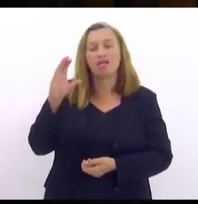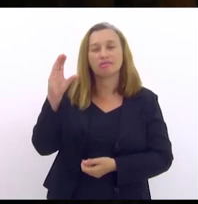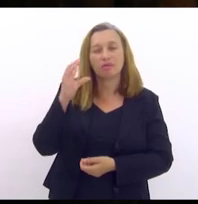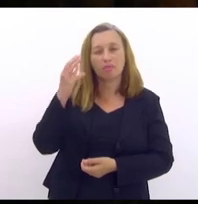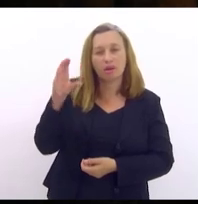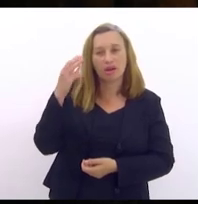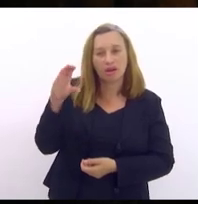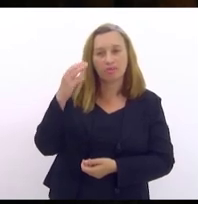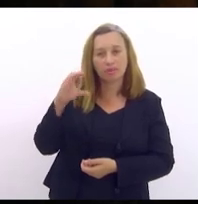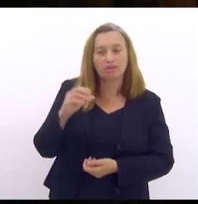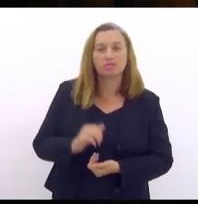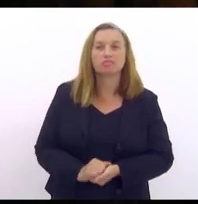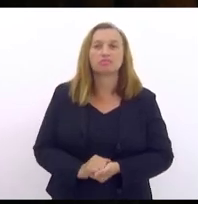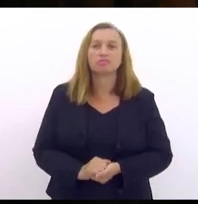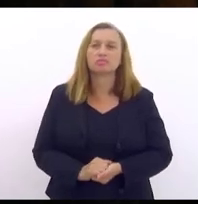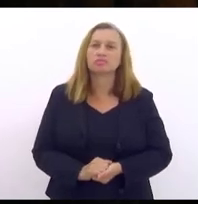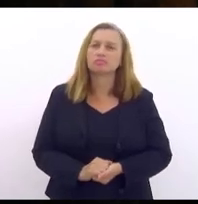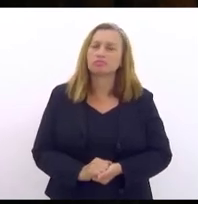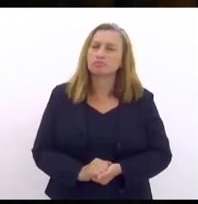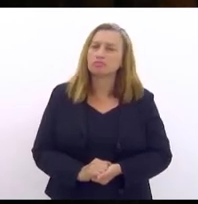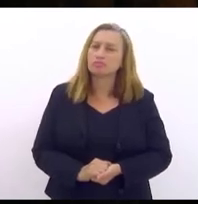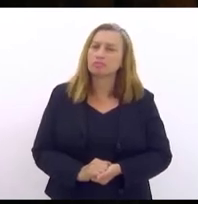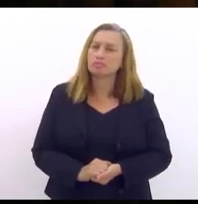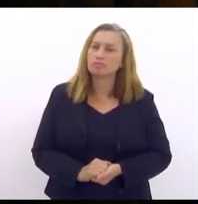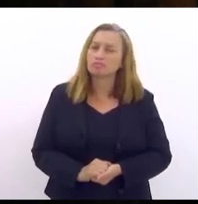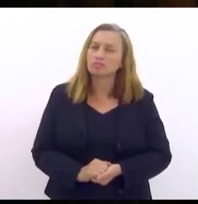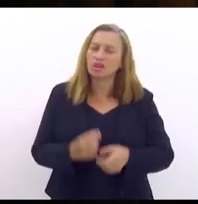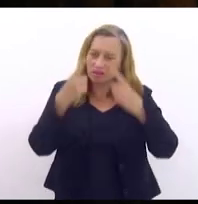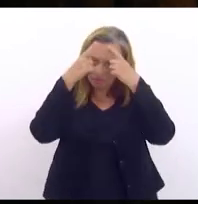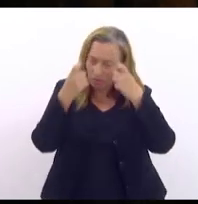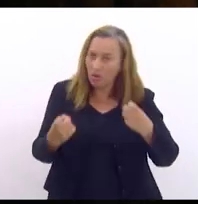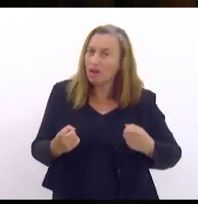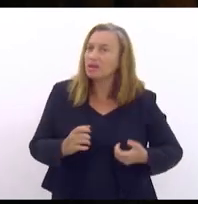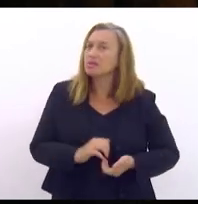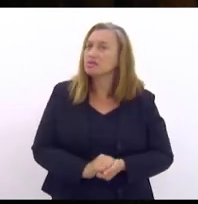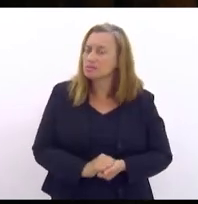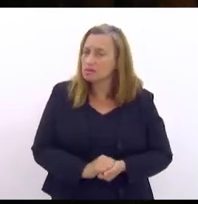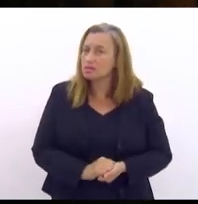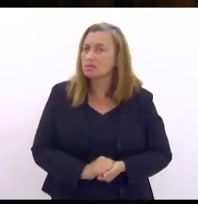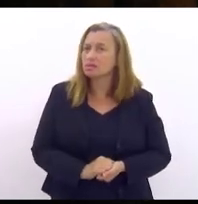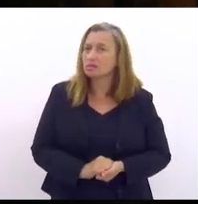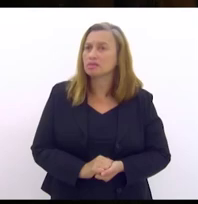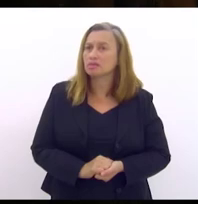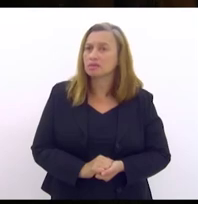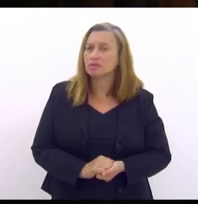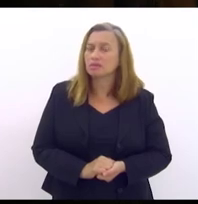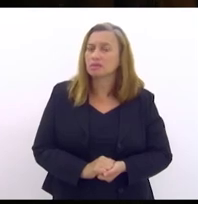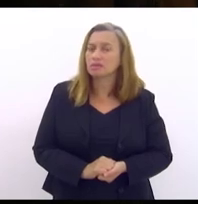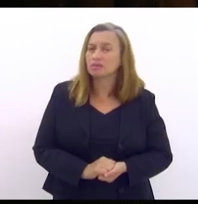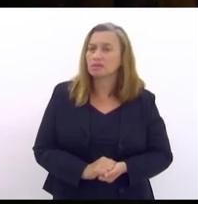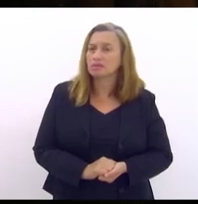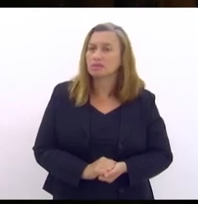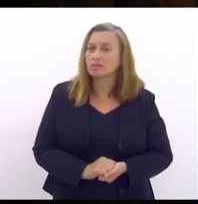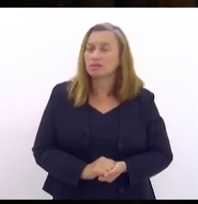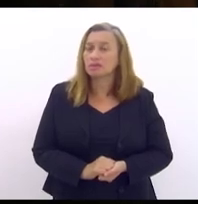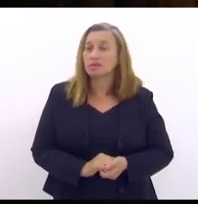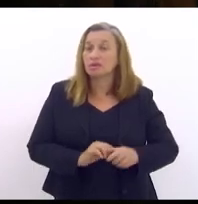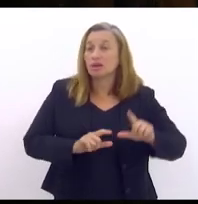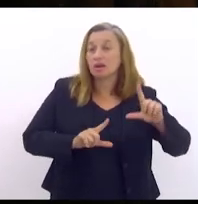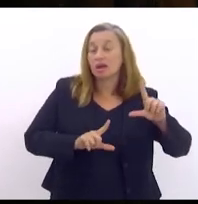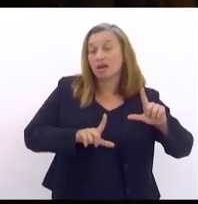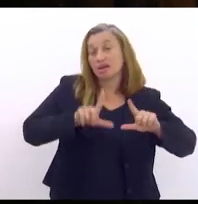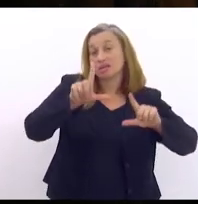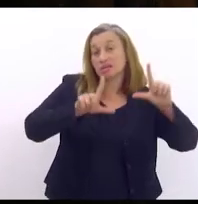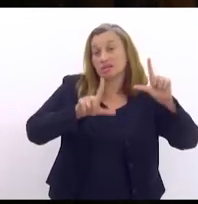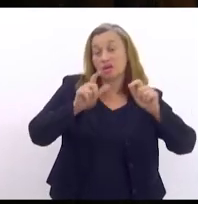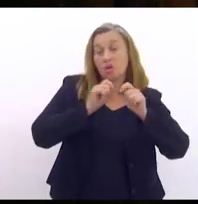Copacabana, aquela brutalidade, onde facínoras, muito embora a imprensa classifique